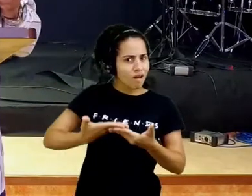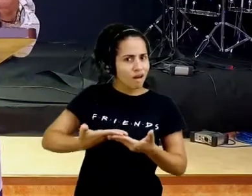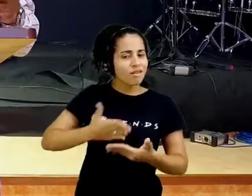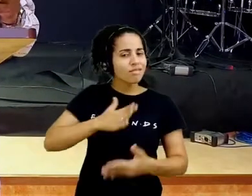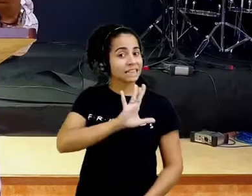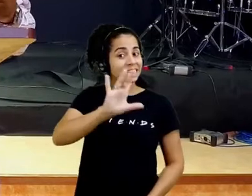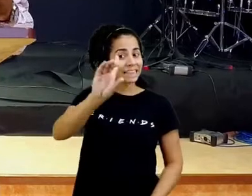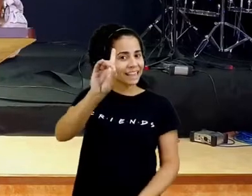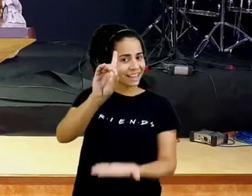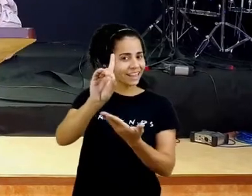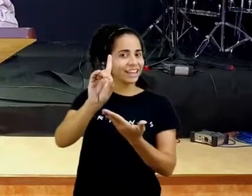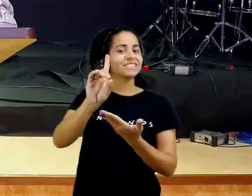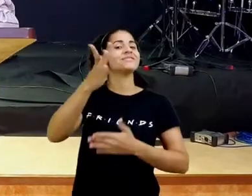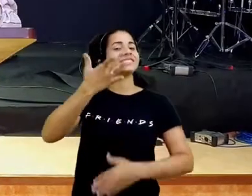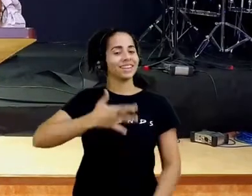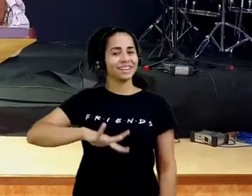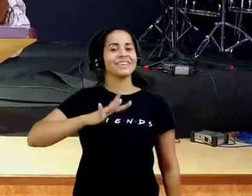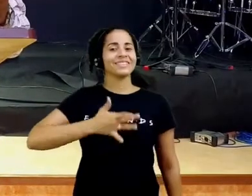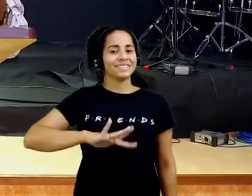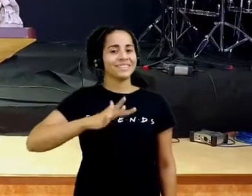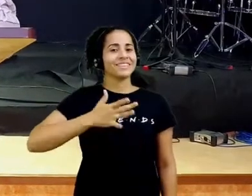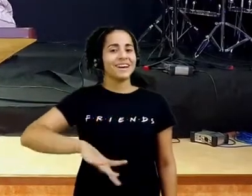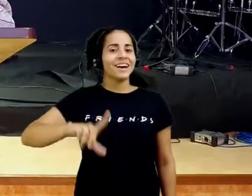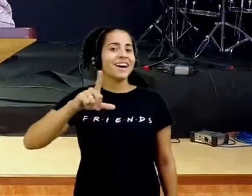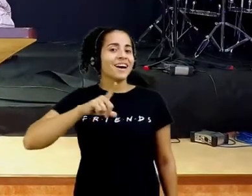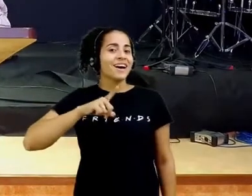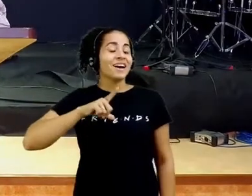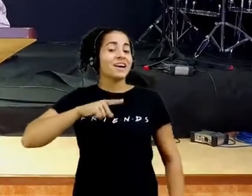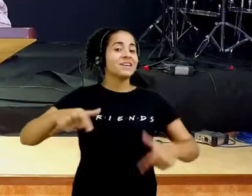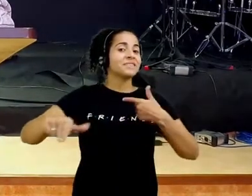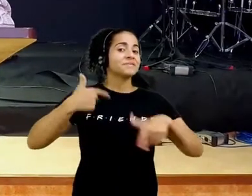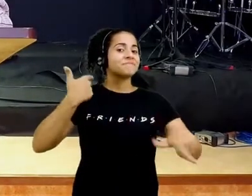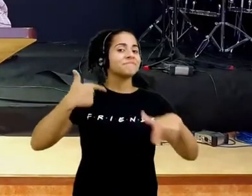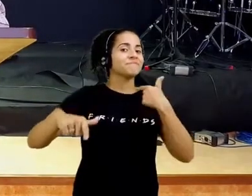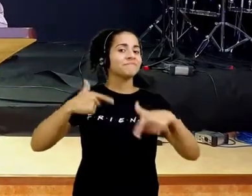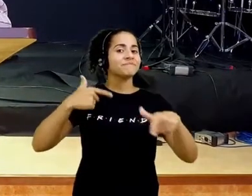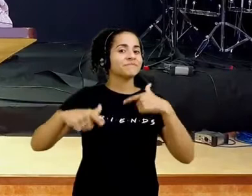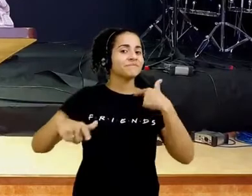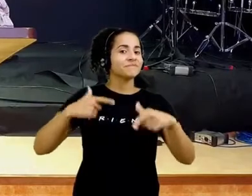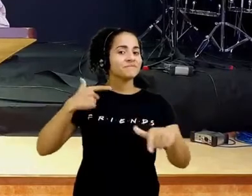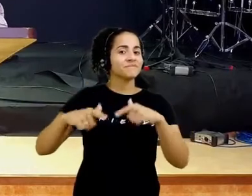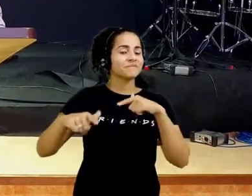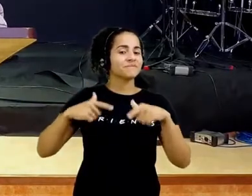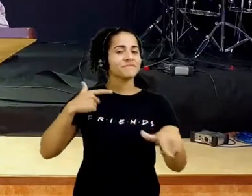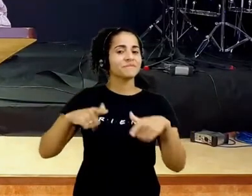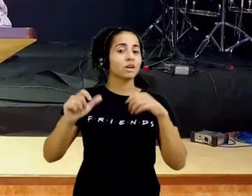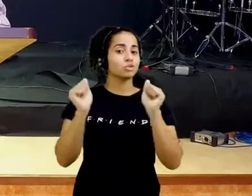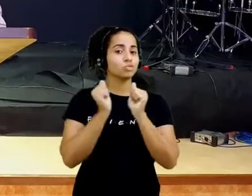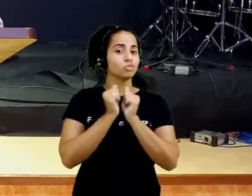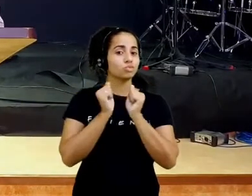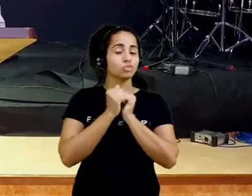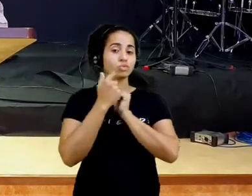que o Senhor é misericordioso para agir e trabalhar ao teu, ao